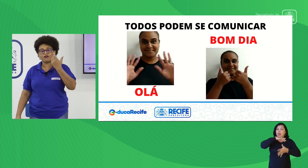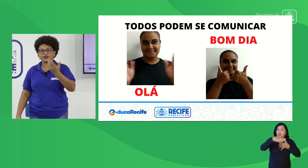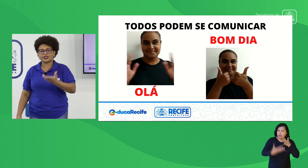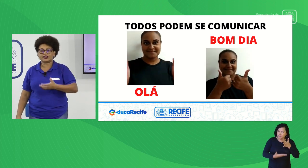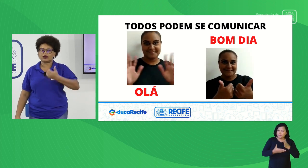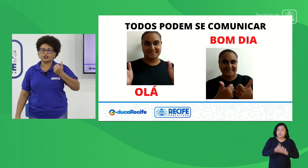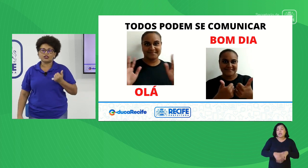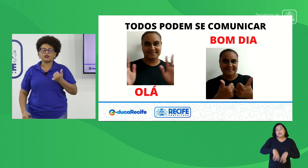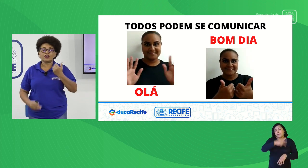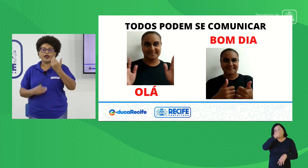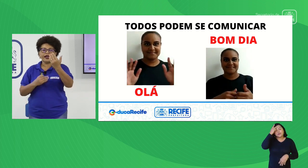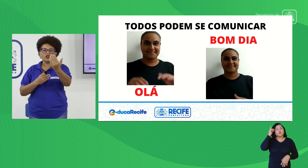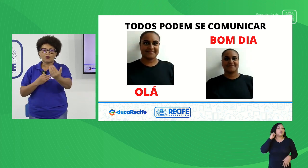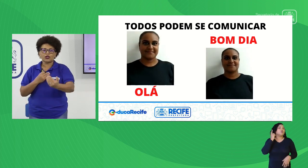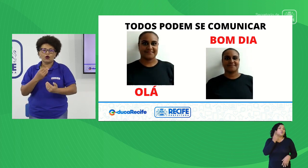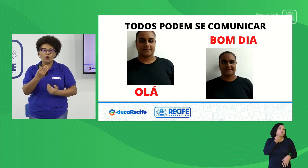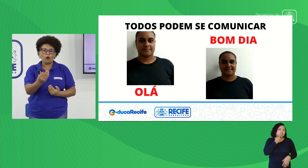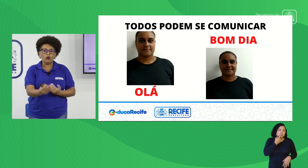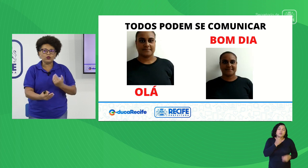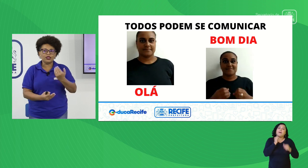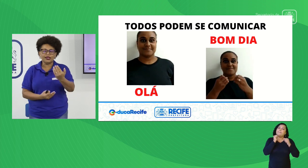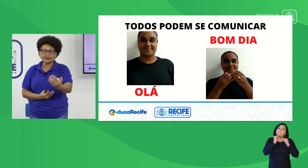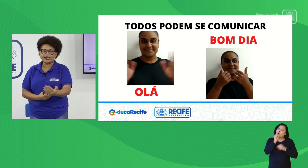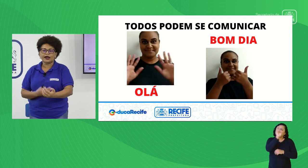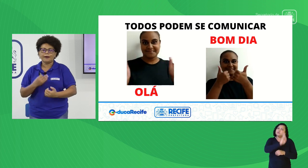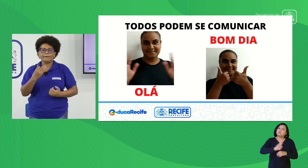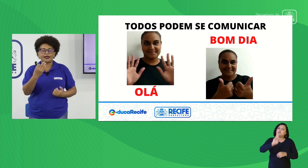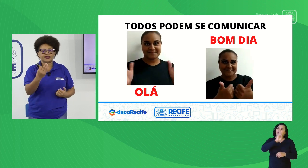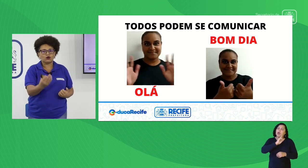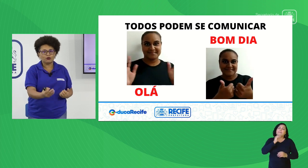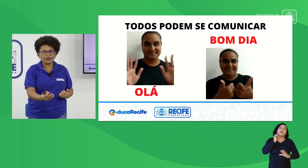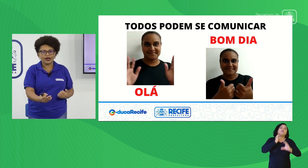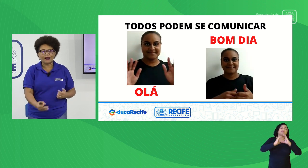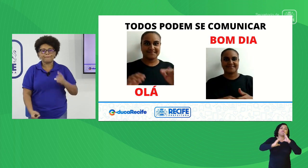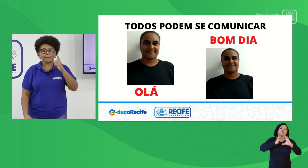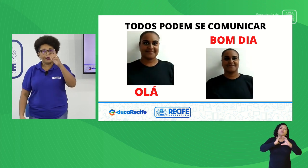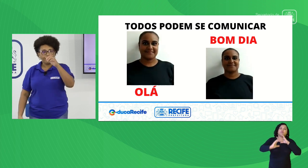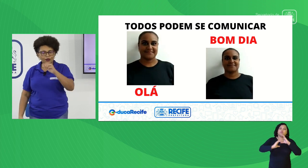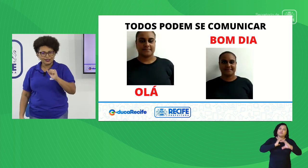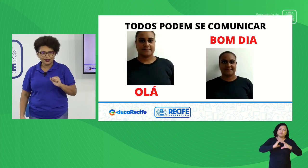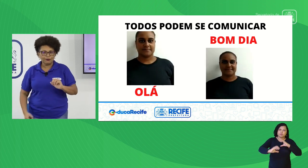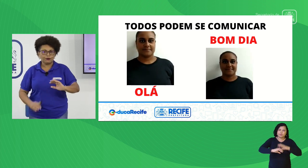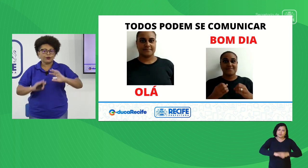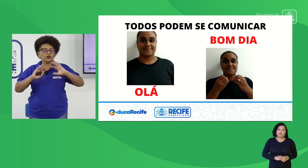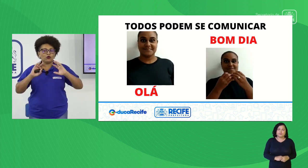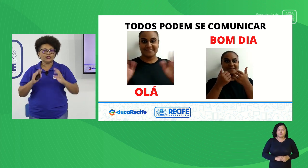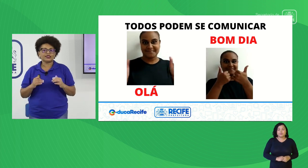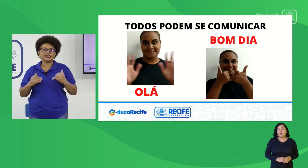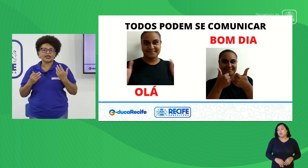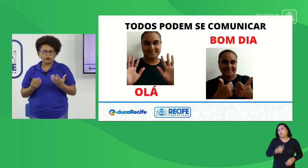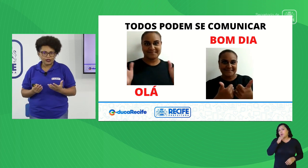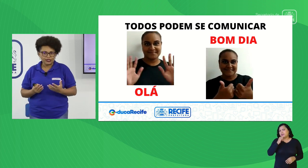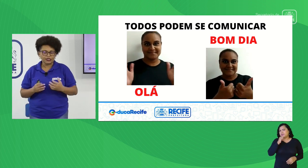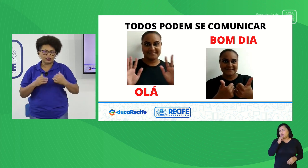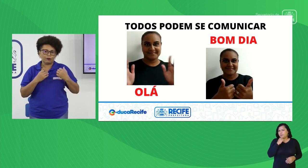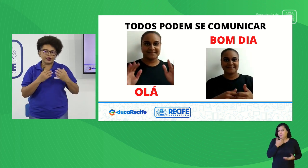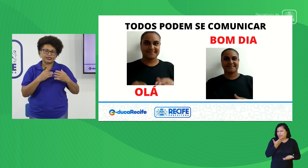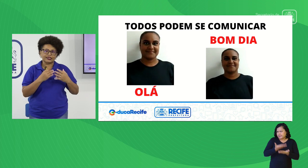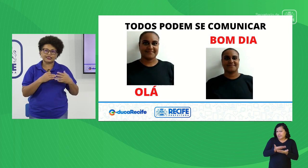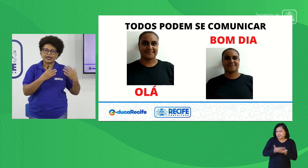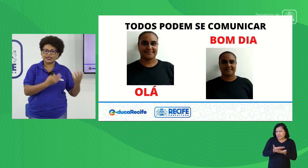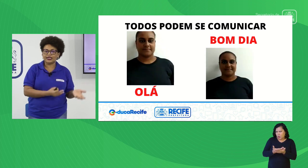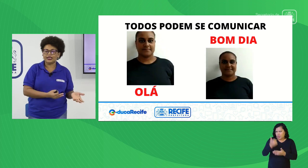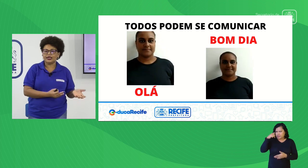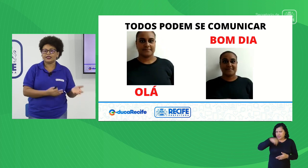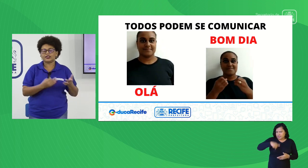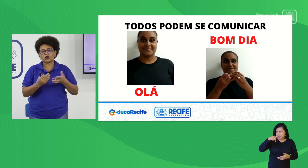são deficientes auditivas, elas podem utilizar para se comunicar. Por exemplo, todas as aulas que são